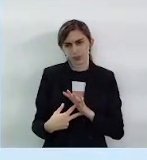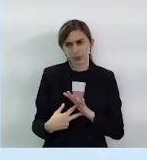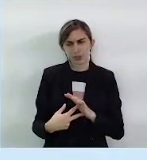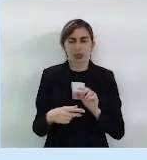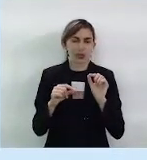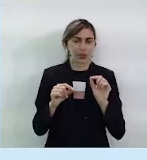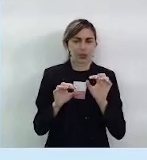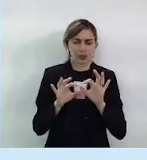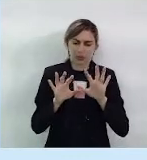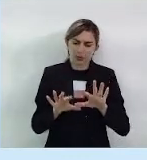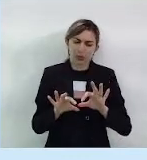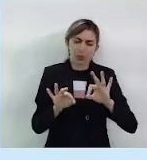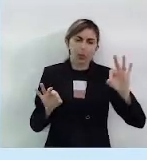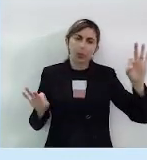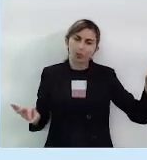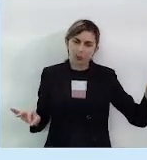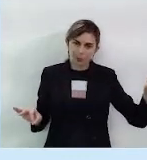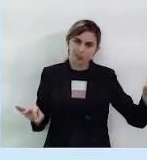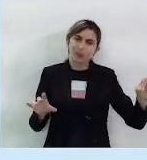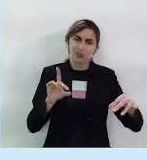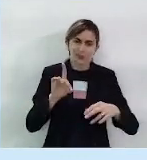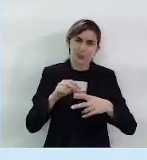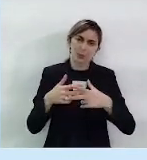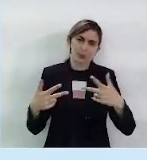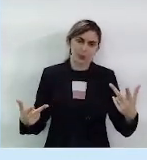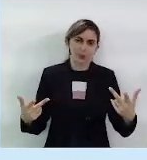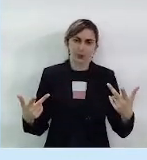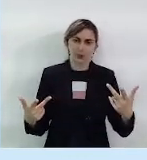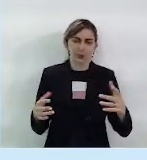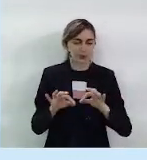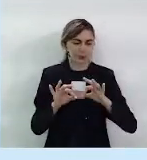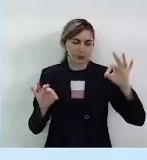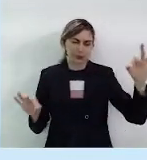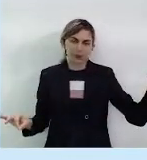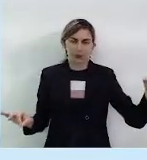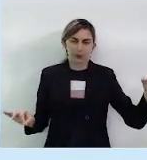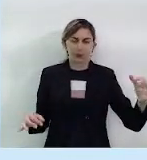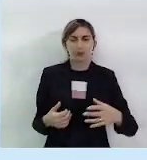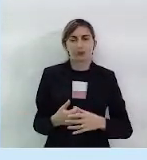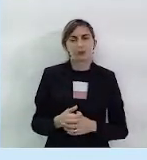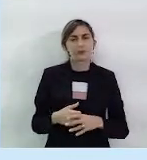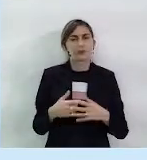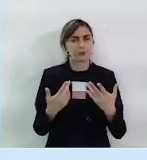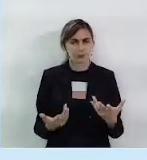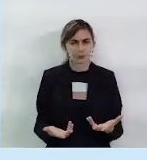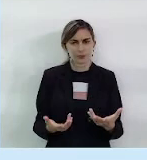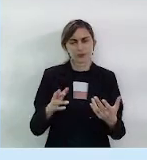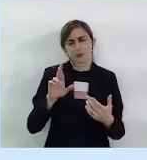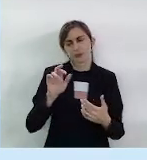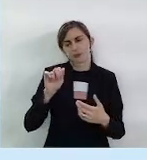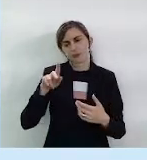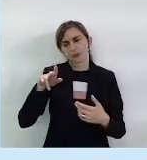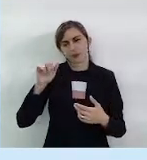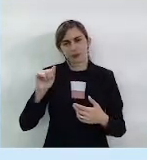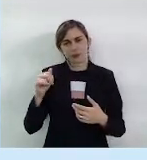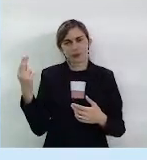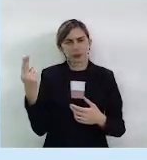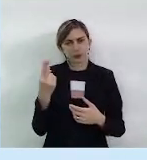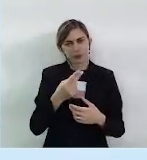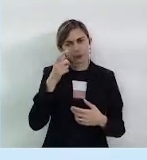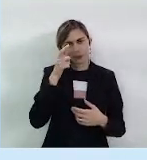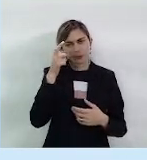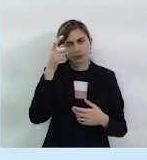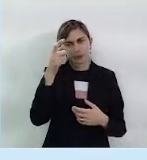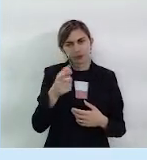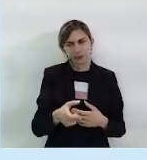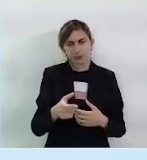Quem está longe de alguma coisa, né? Ou de alguém. Na regência nominal, é interessante